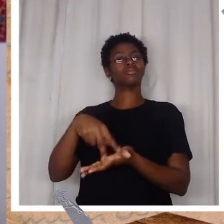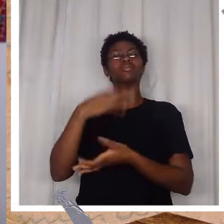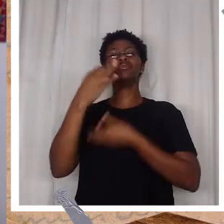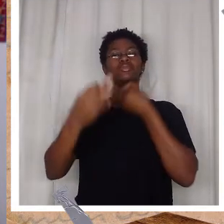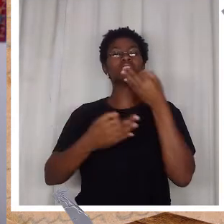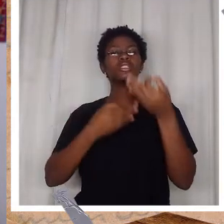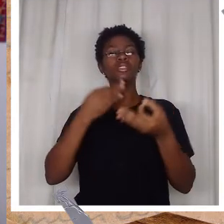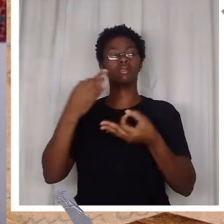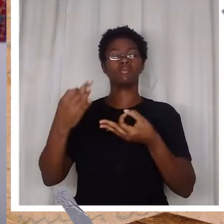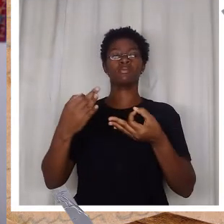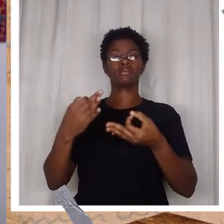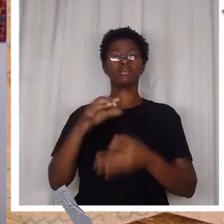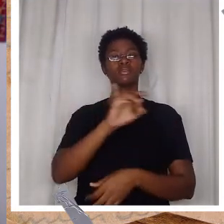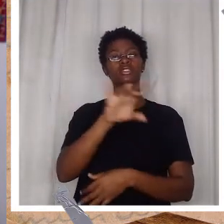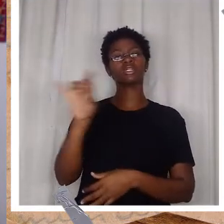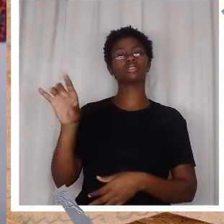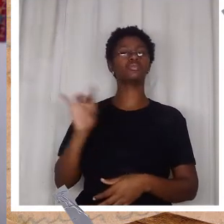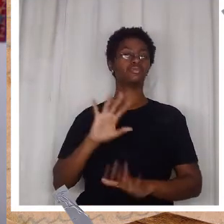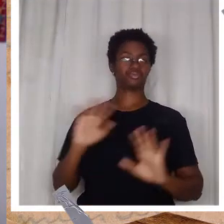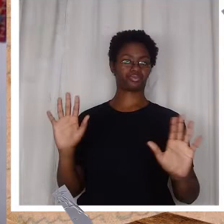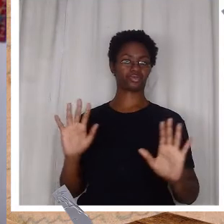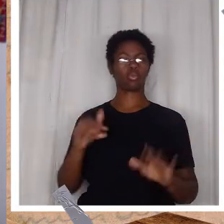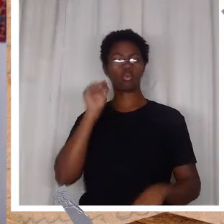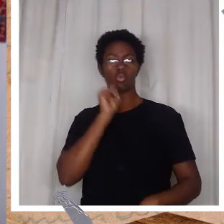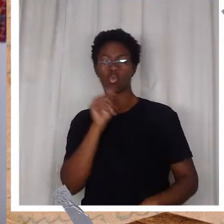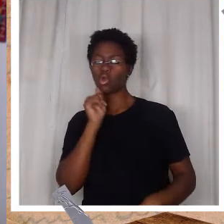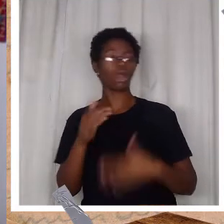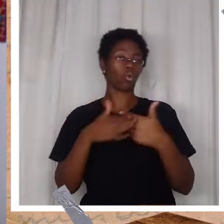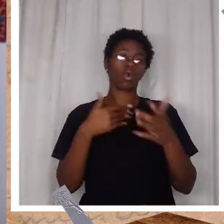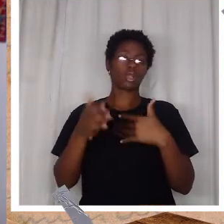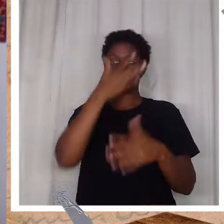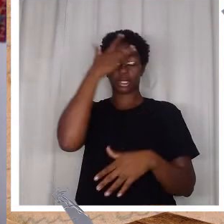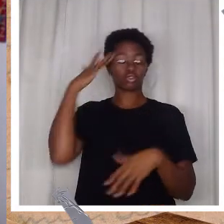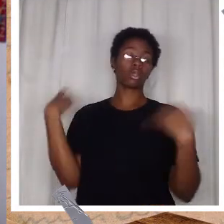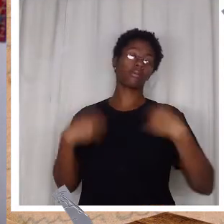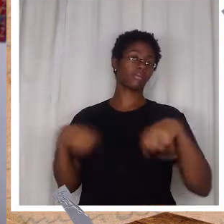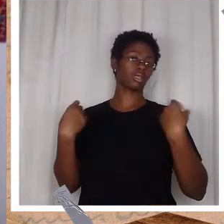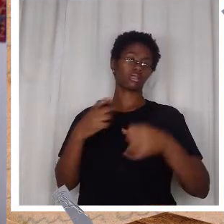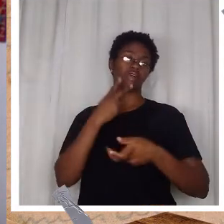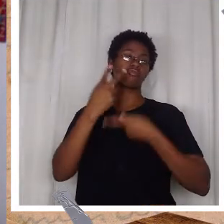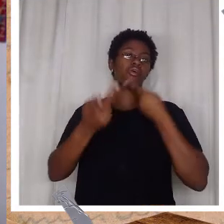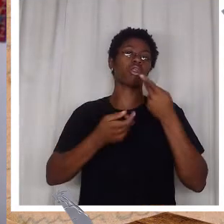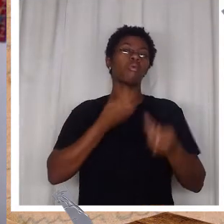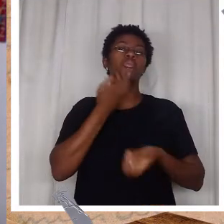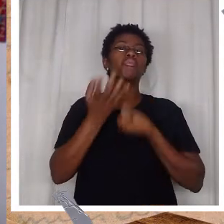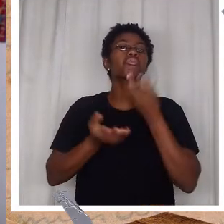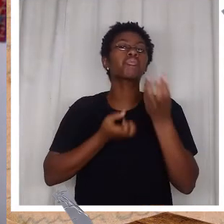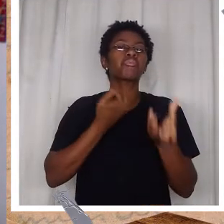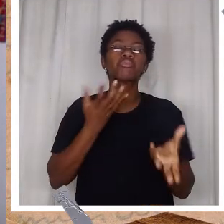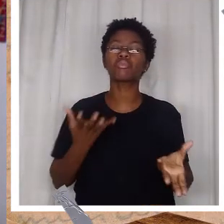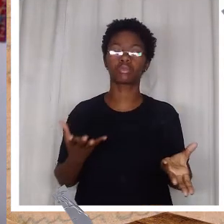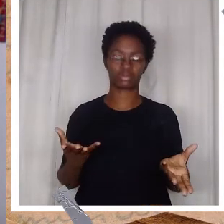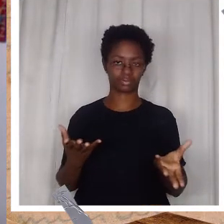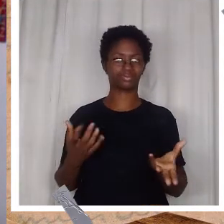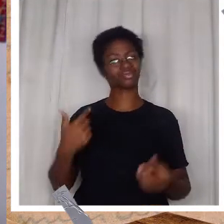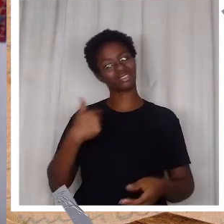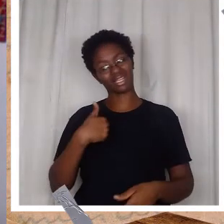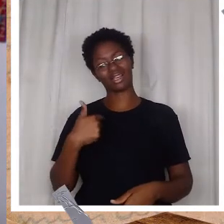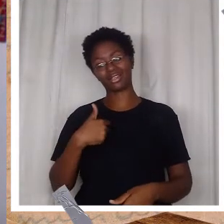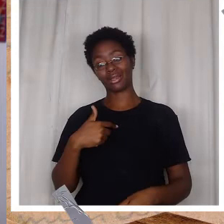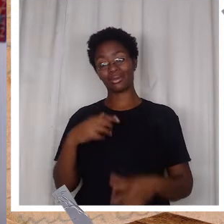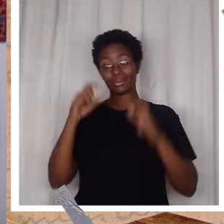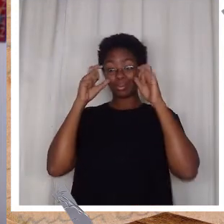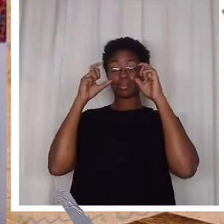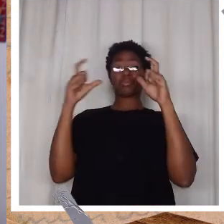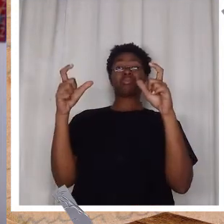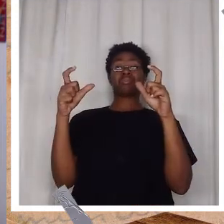da mulher, pelo lugar de fala de qualquer um que é necessário. Isso foi o que que mais me chamou a atenção na